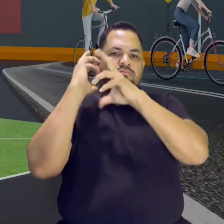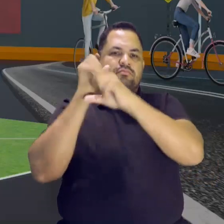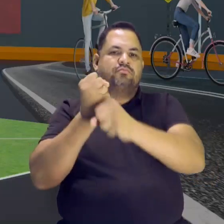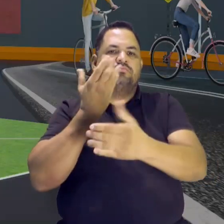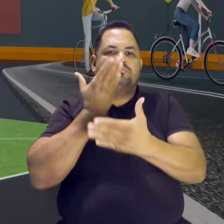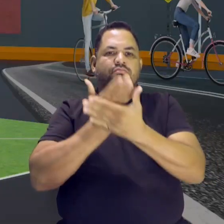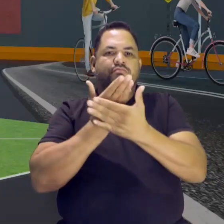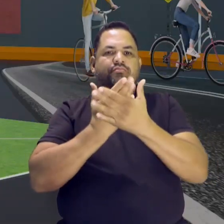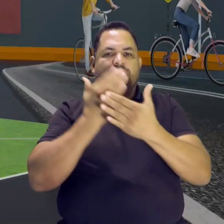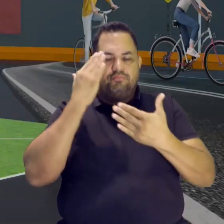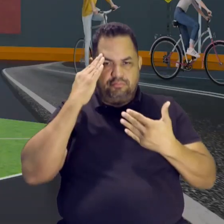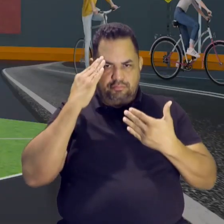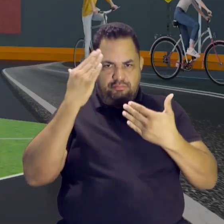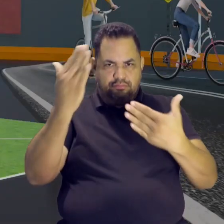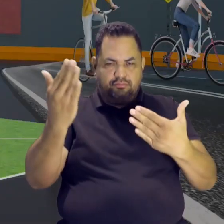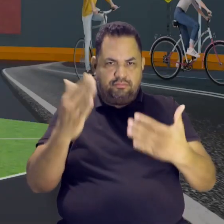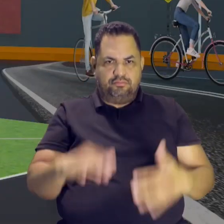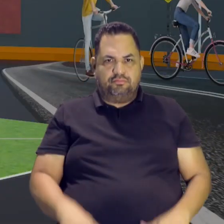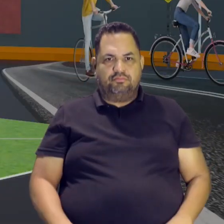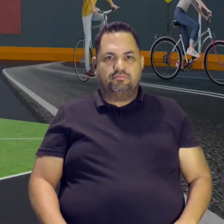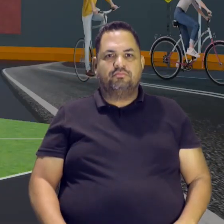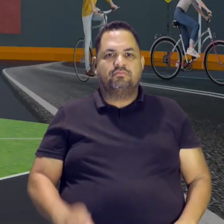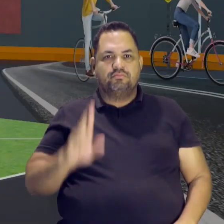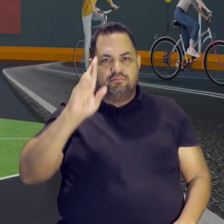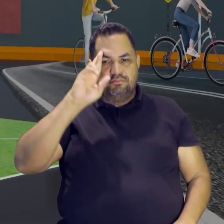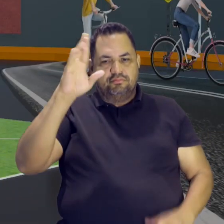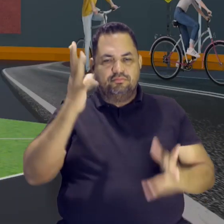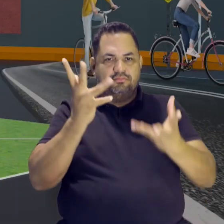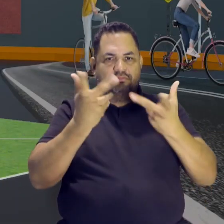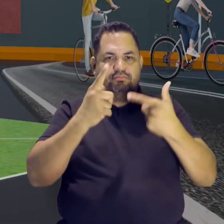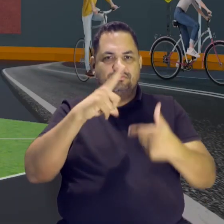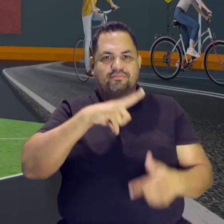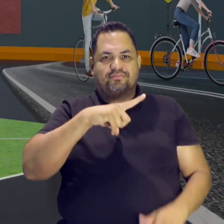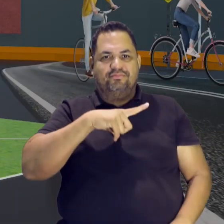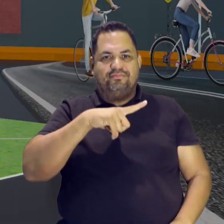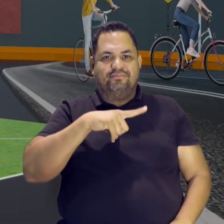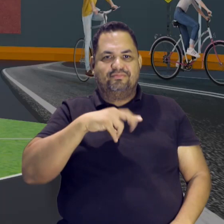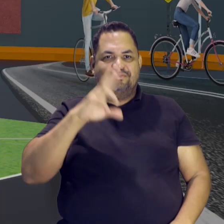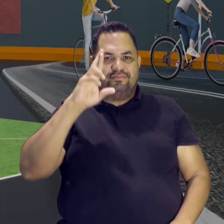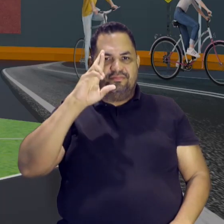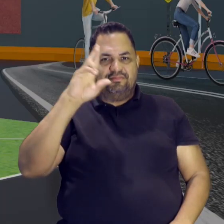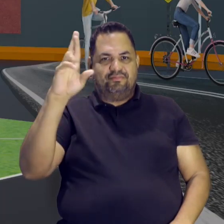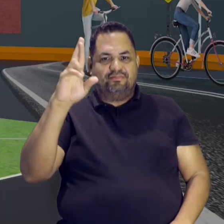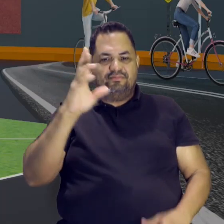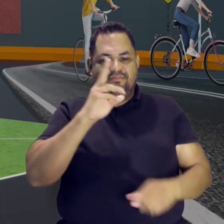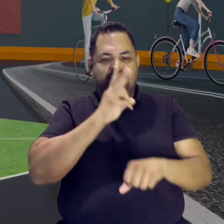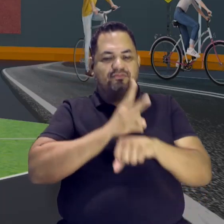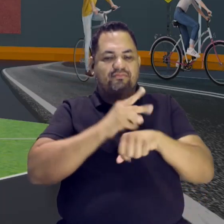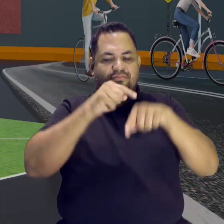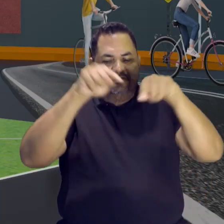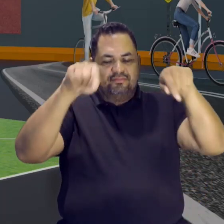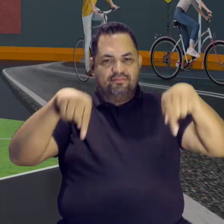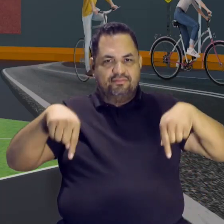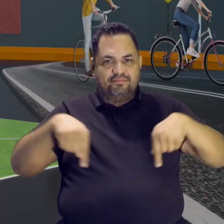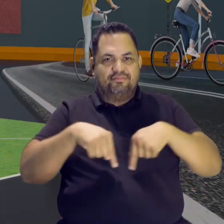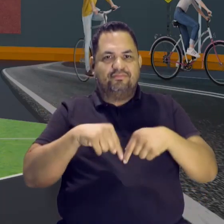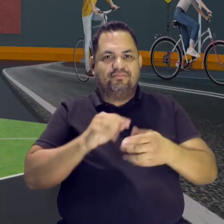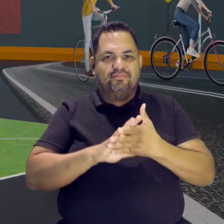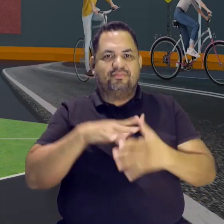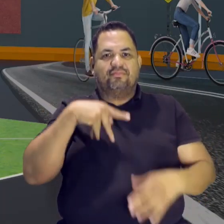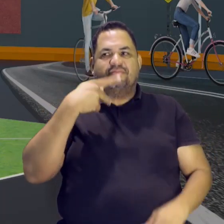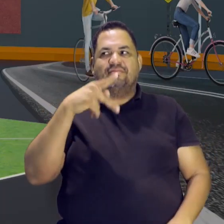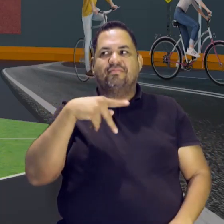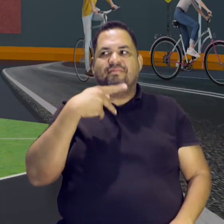meu diretor. Meu diretor, ele é maravilhoso. Nós temos aqui diretores de estúdios maravilhosos. Inclusive, gente, deixa eu contar um negócio para